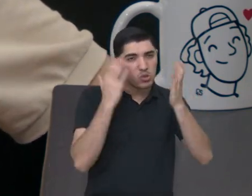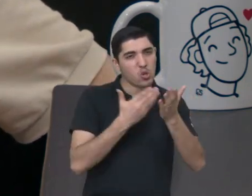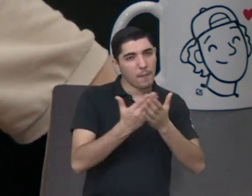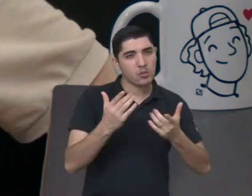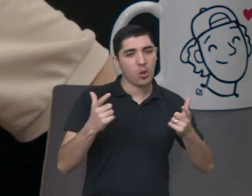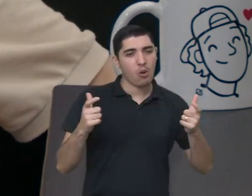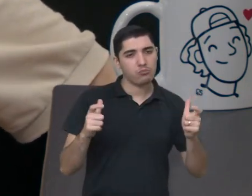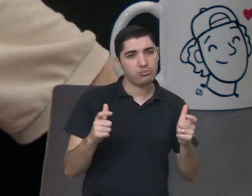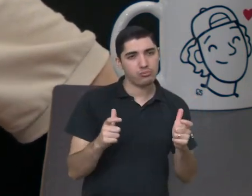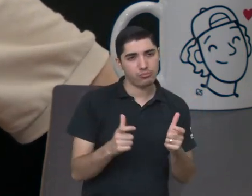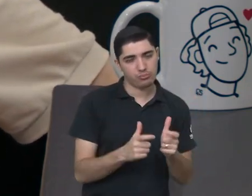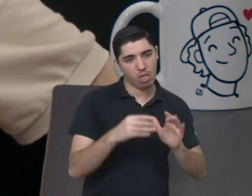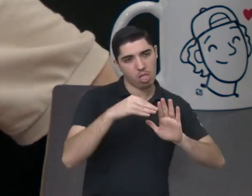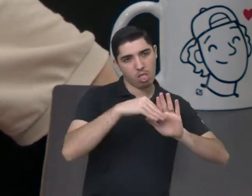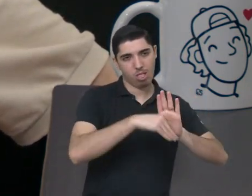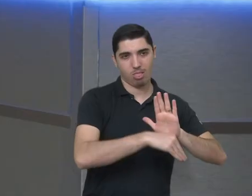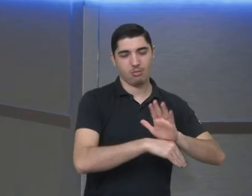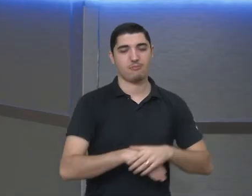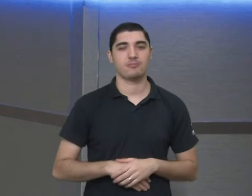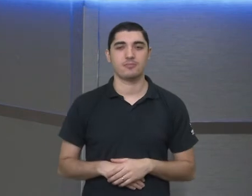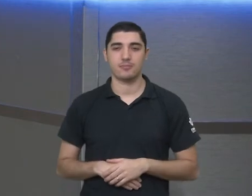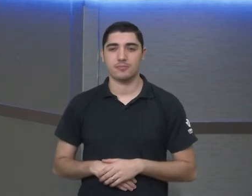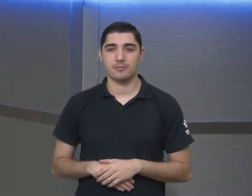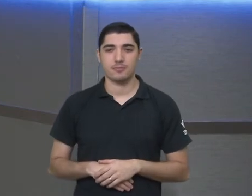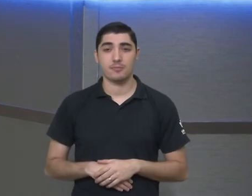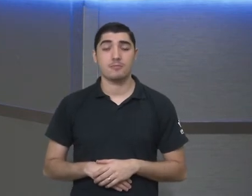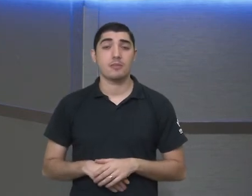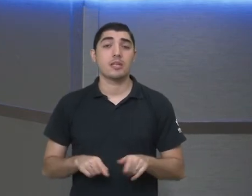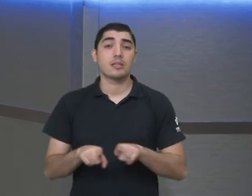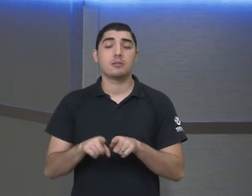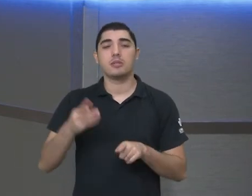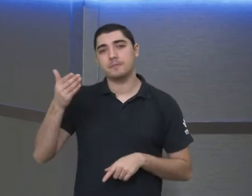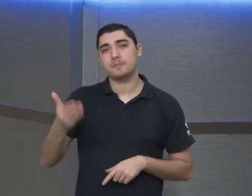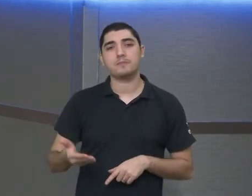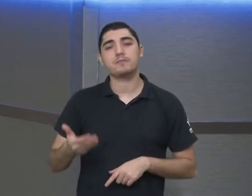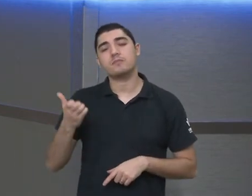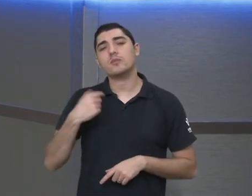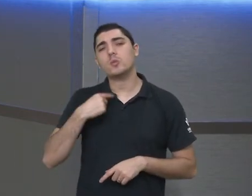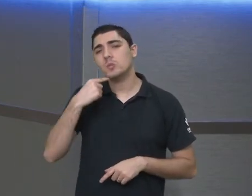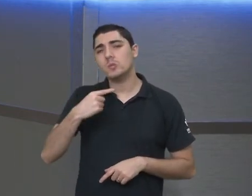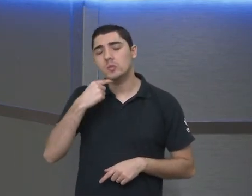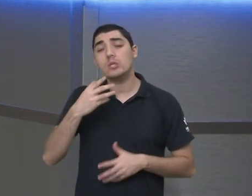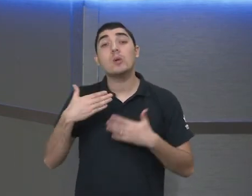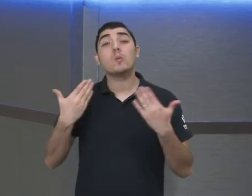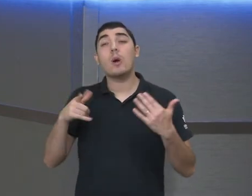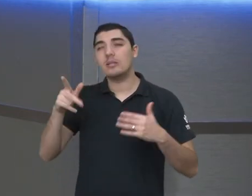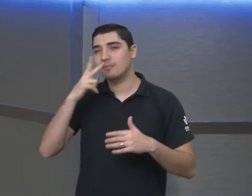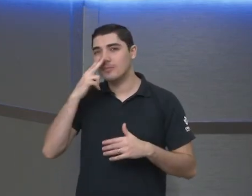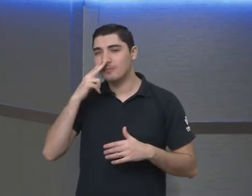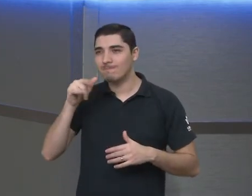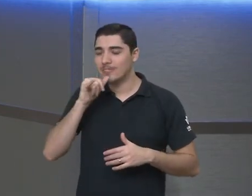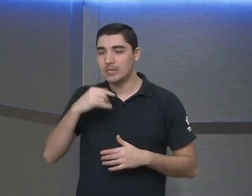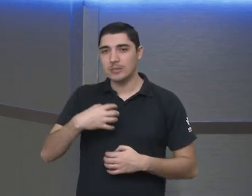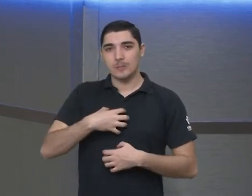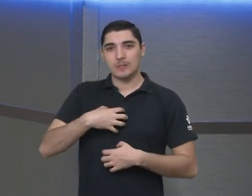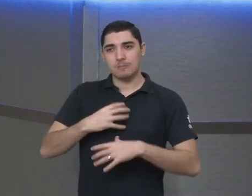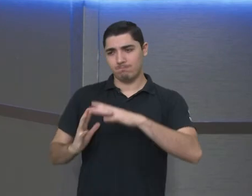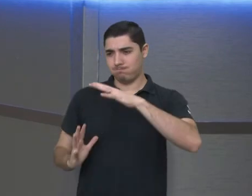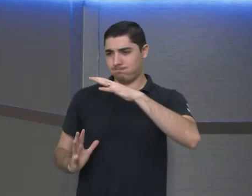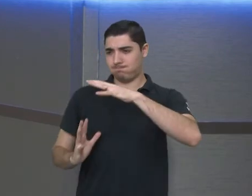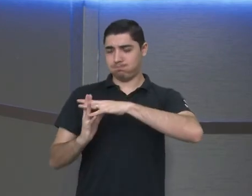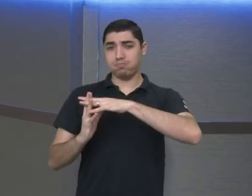a rádio fica em segundo plano, é mais difícil viver só de rádio, né? É muito difícil. O que auxilia muito a rádio, na verdade, na